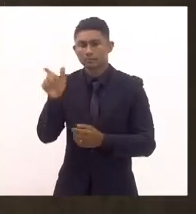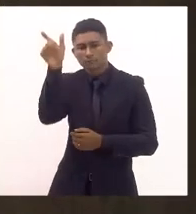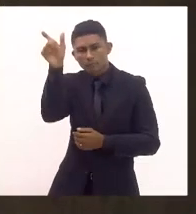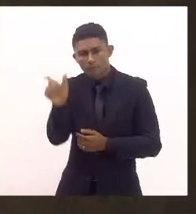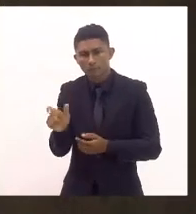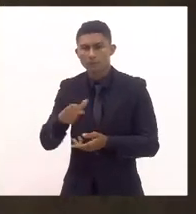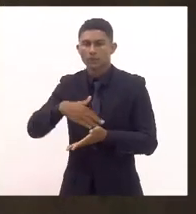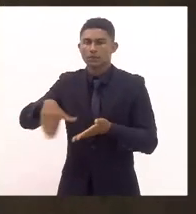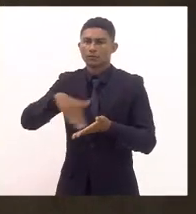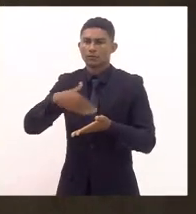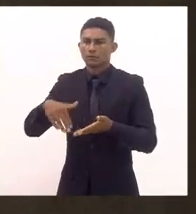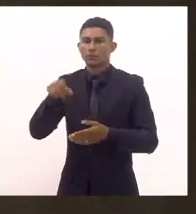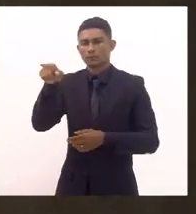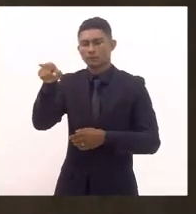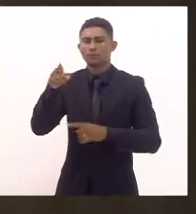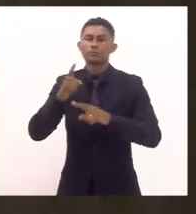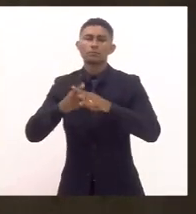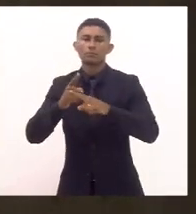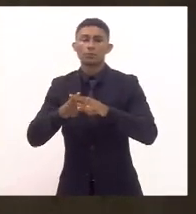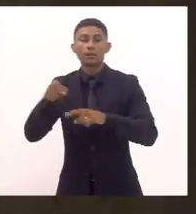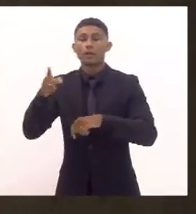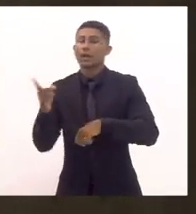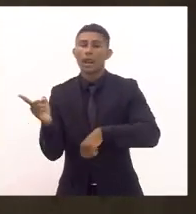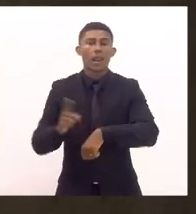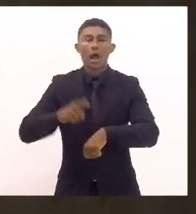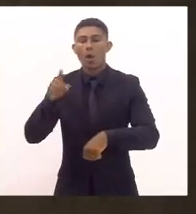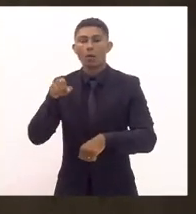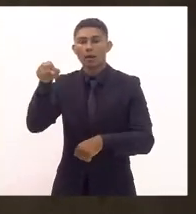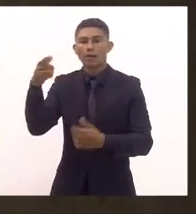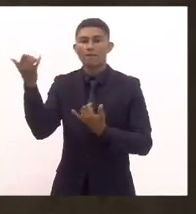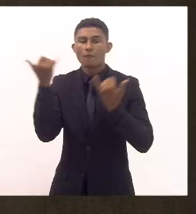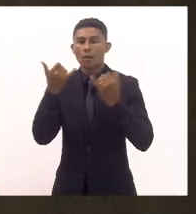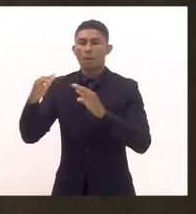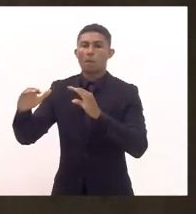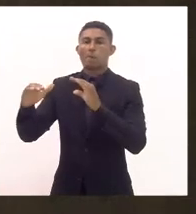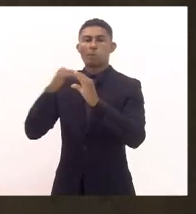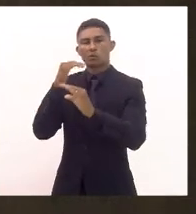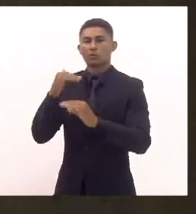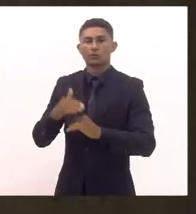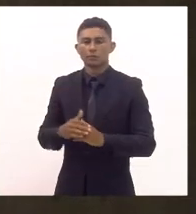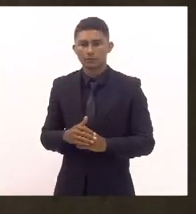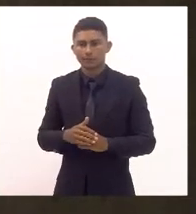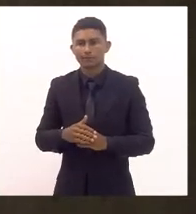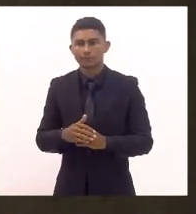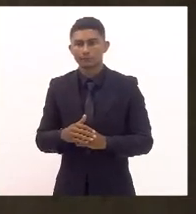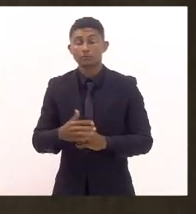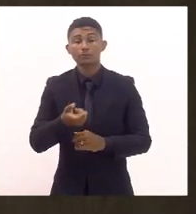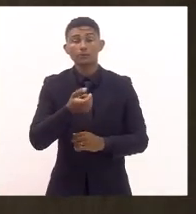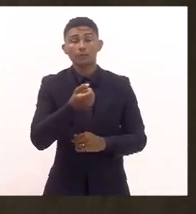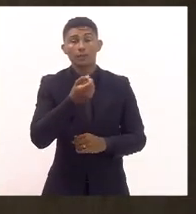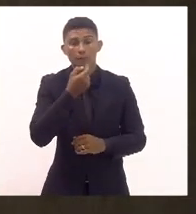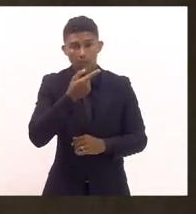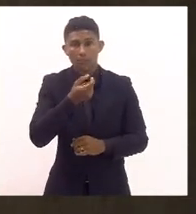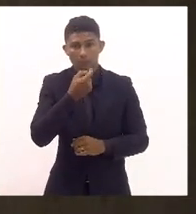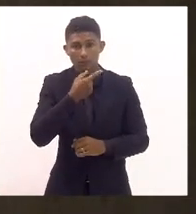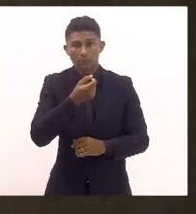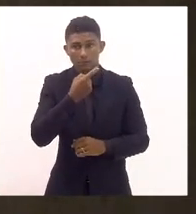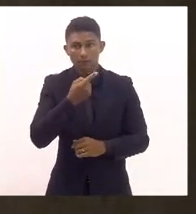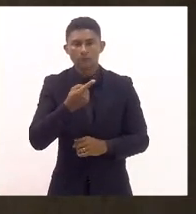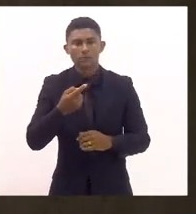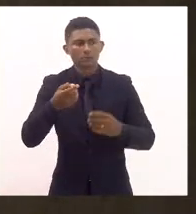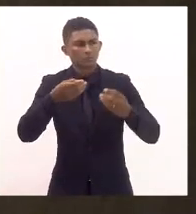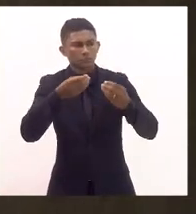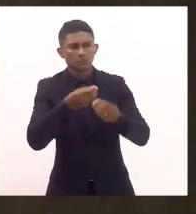secretário porque imediatamente passou informação é uma medicação que é